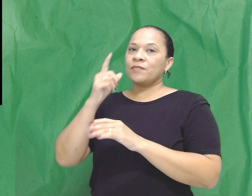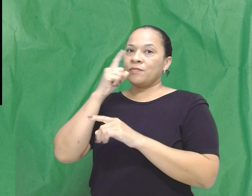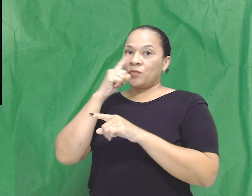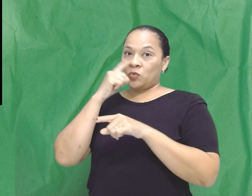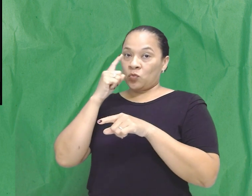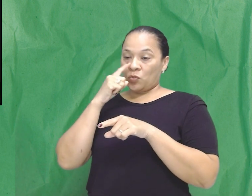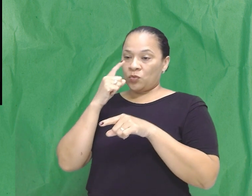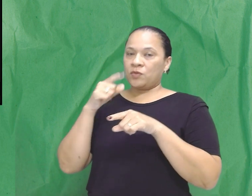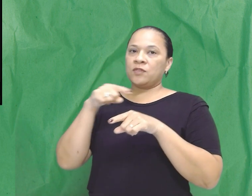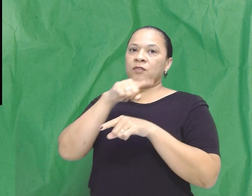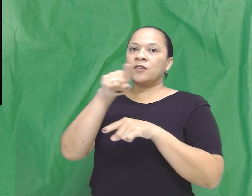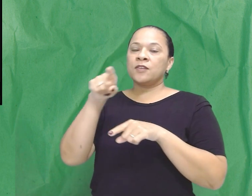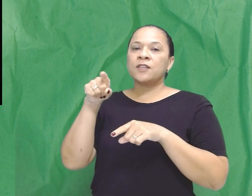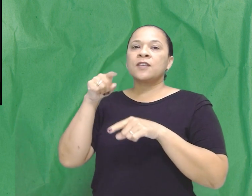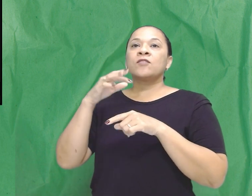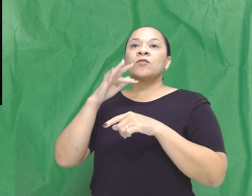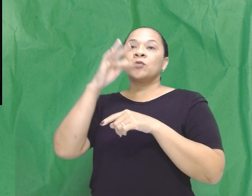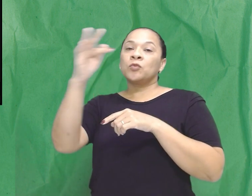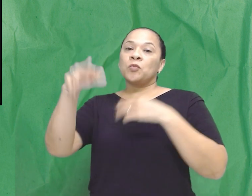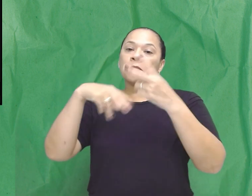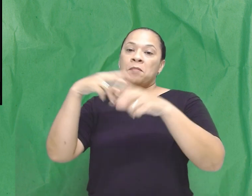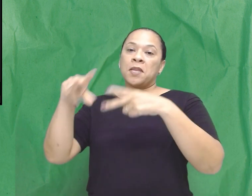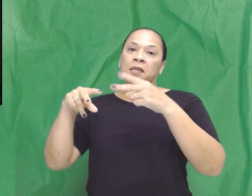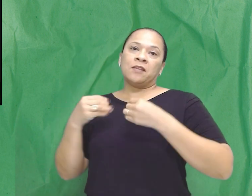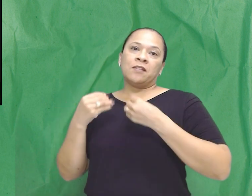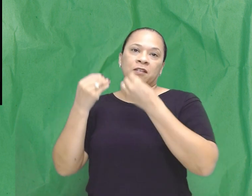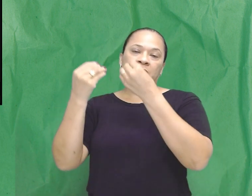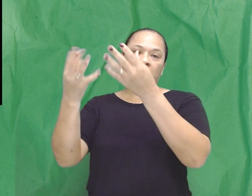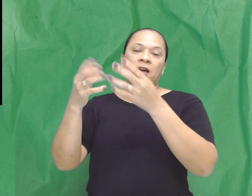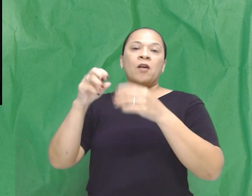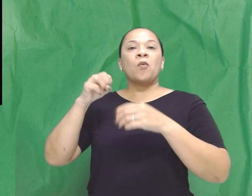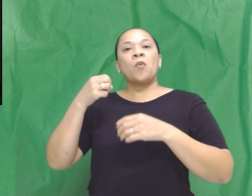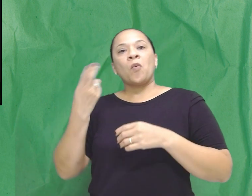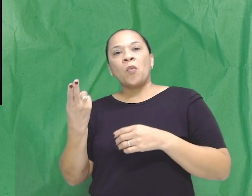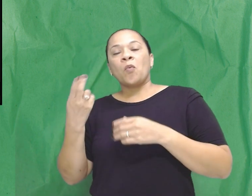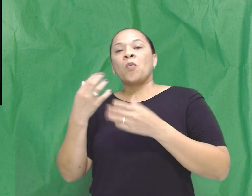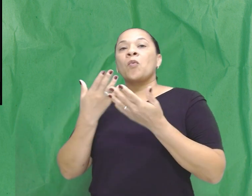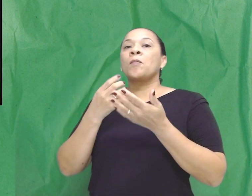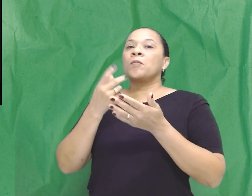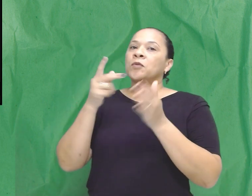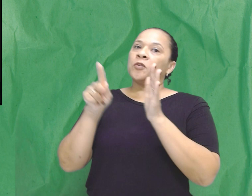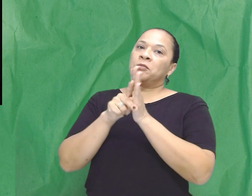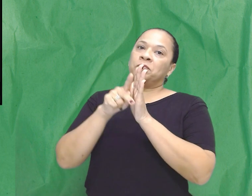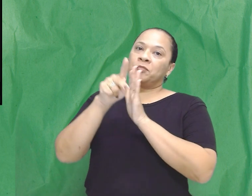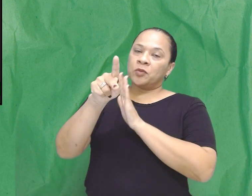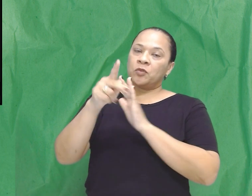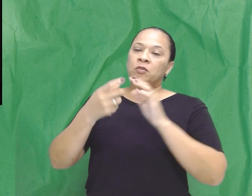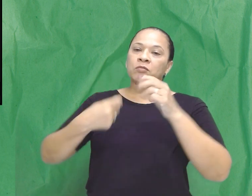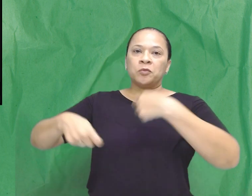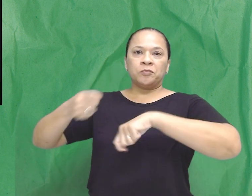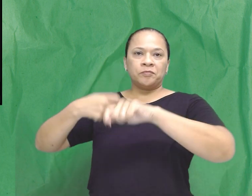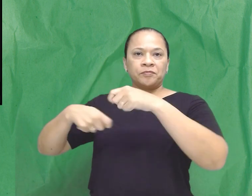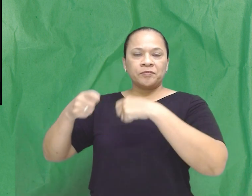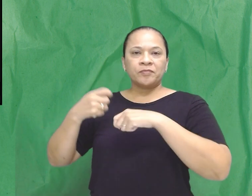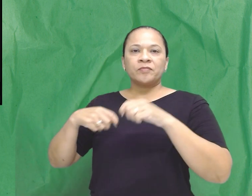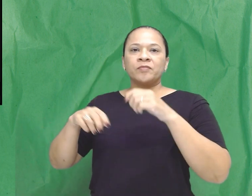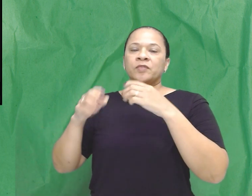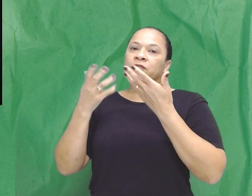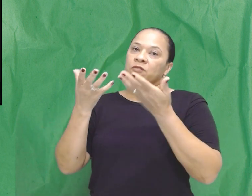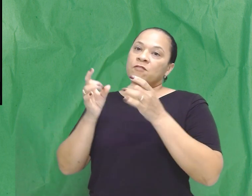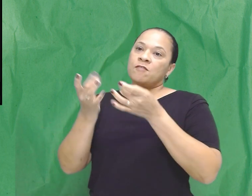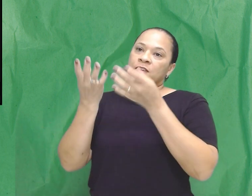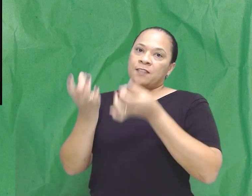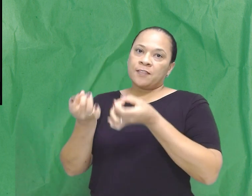servir para você dar de presente ou quem sabe para você iniciar um negócio. E o que é importante a gente começar conhecendo sobre